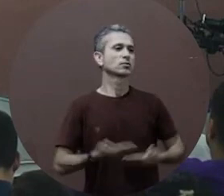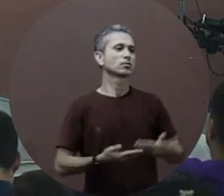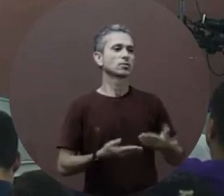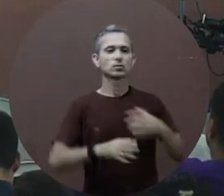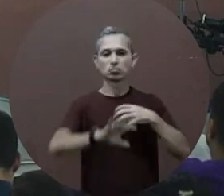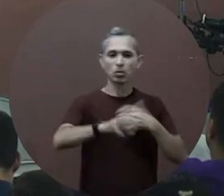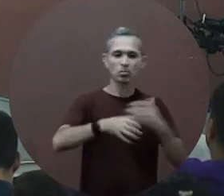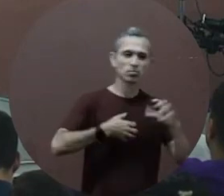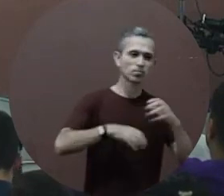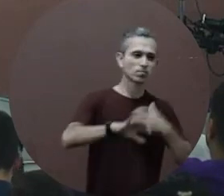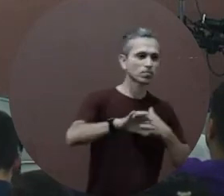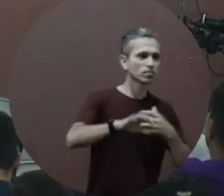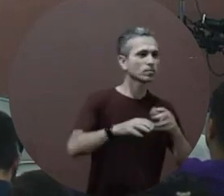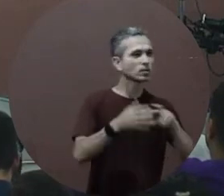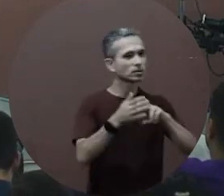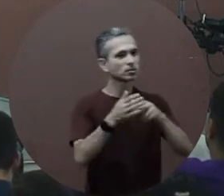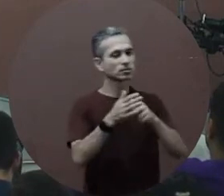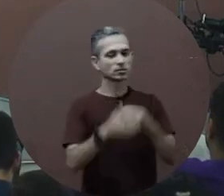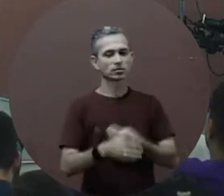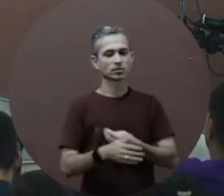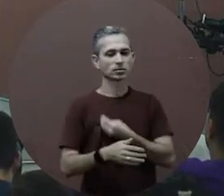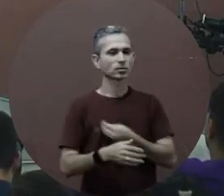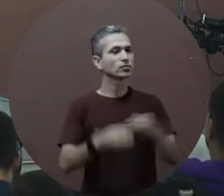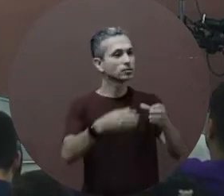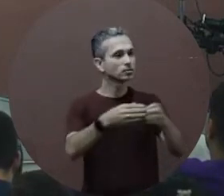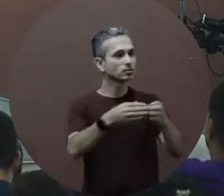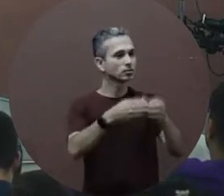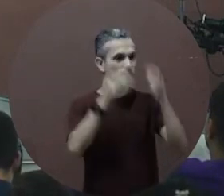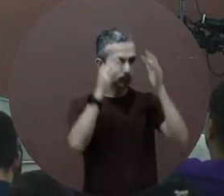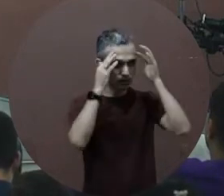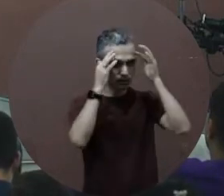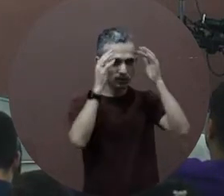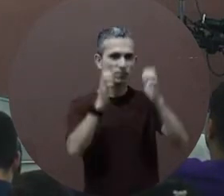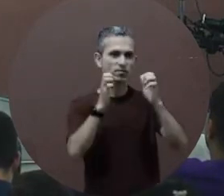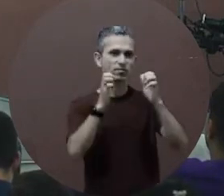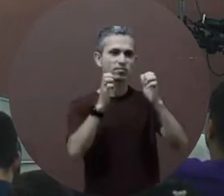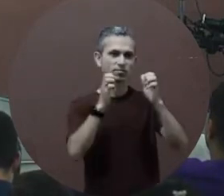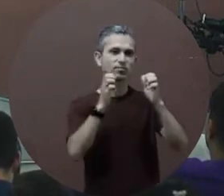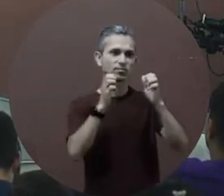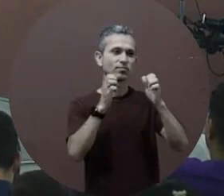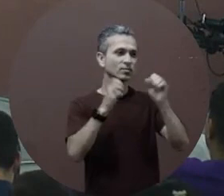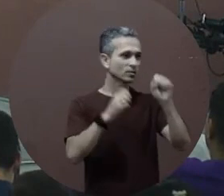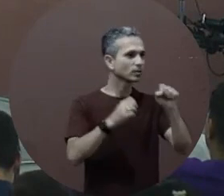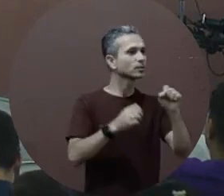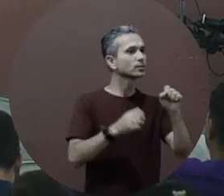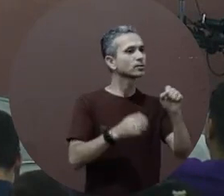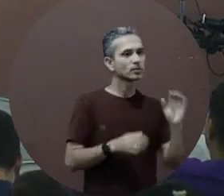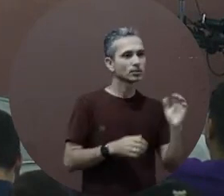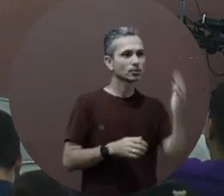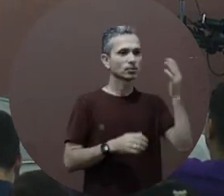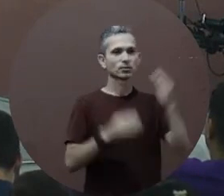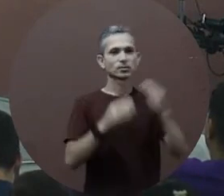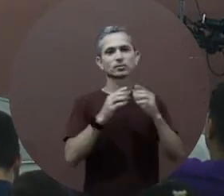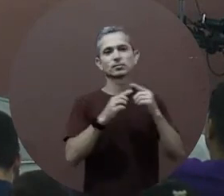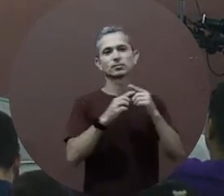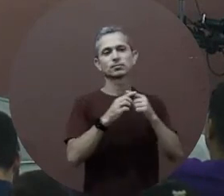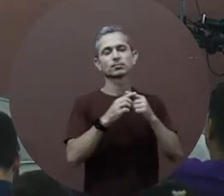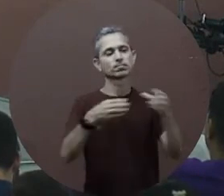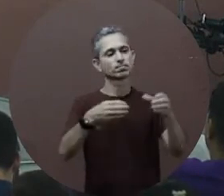Essa é a vida comunitária da fé. É assim que funciona uma igreja. É assim que funciona uma comunidade cristã.